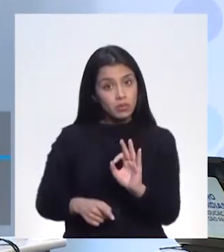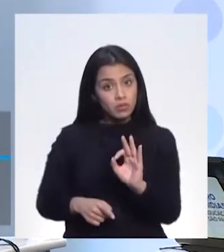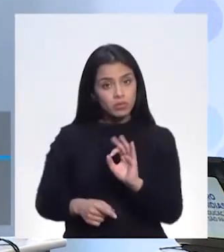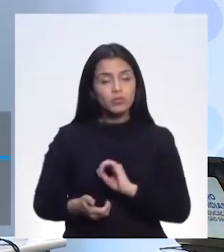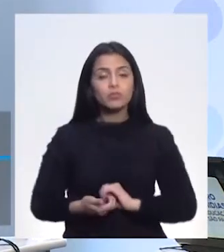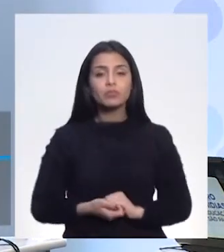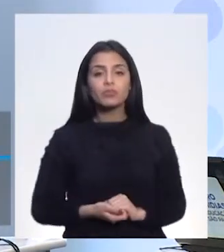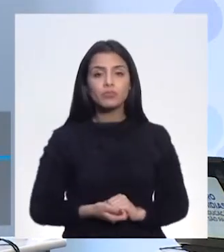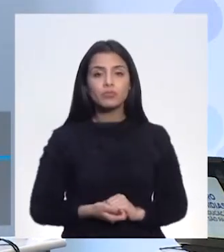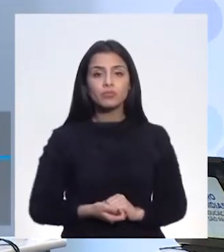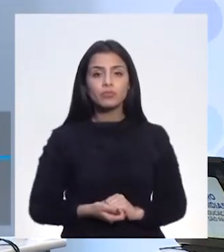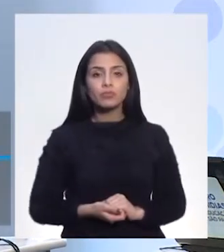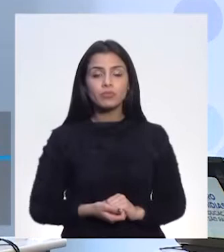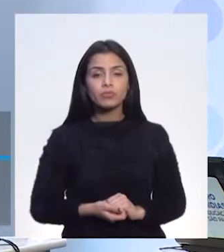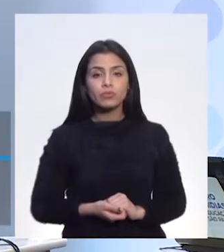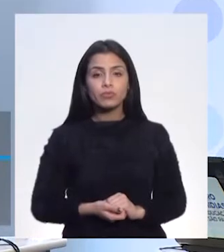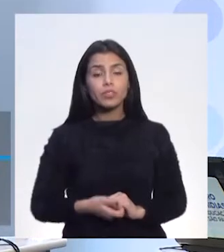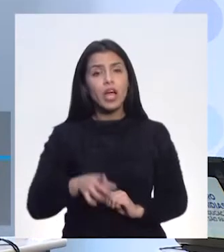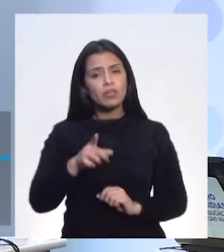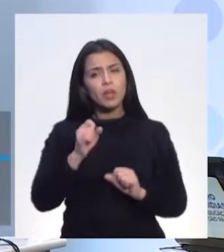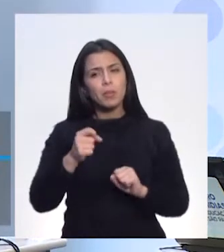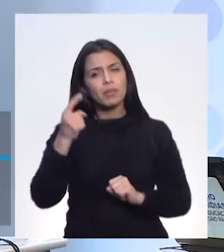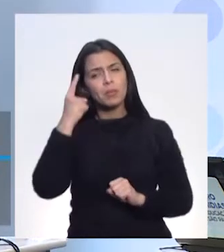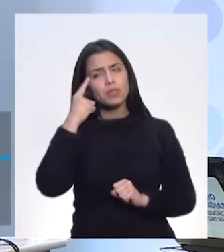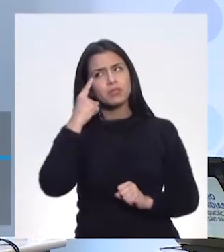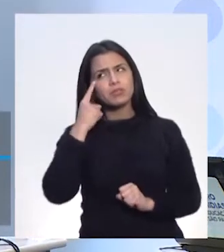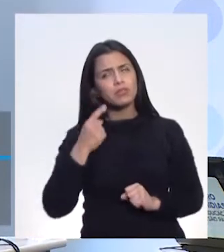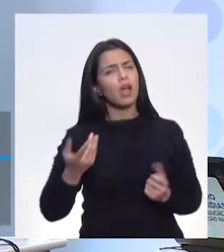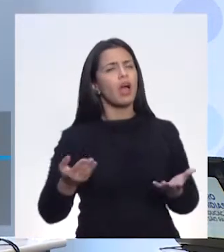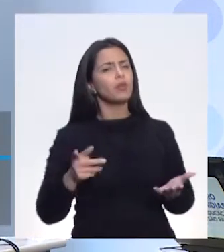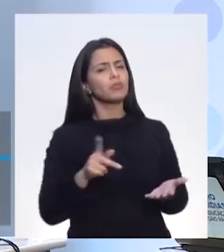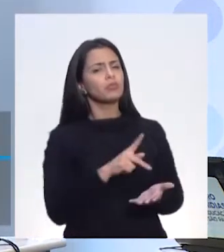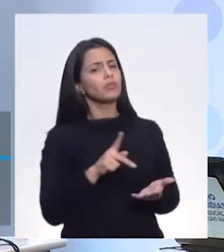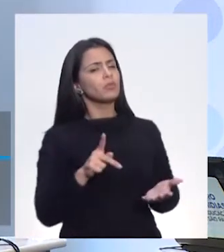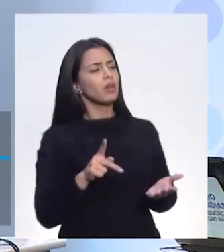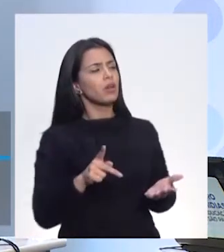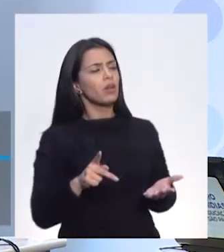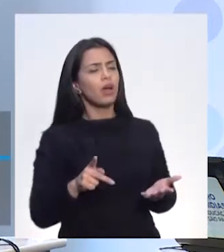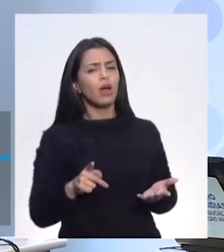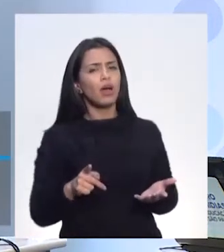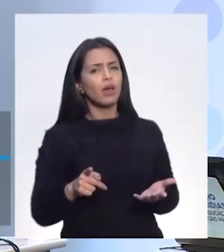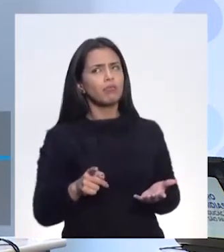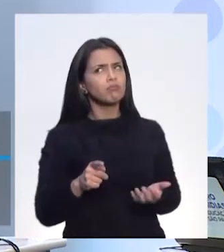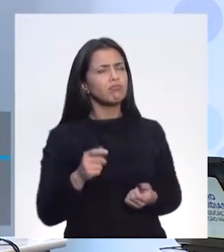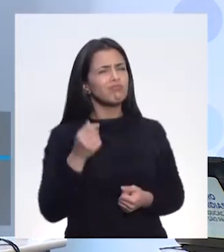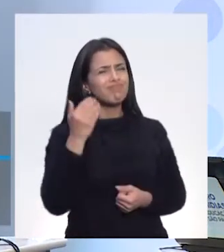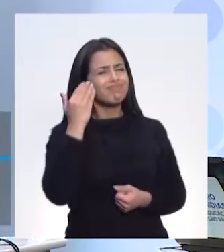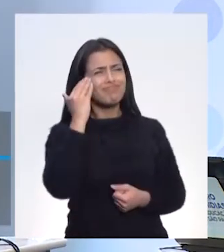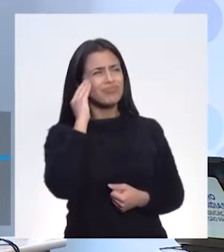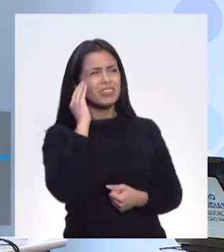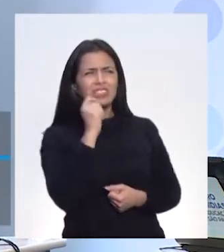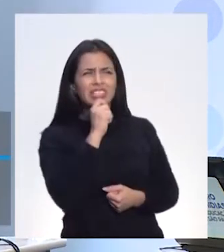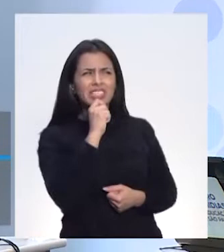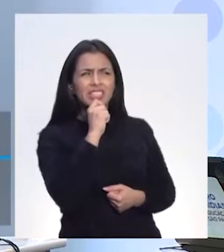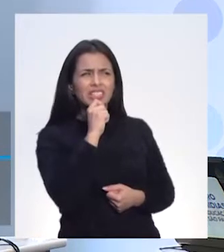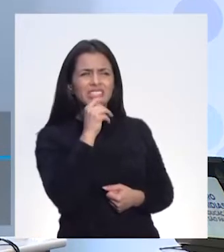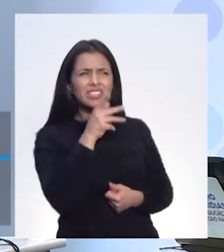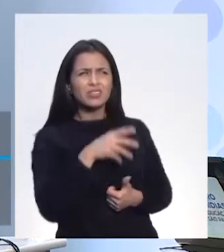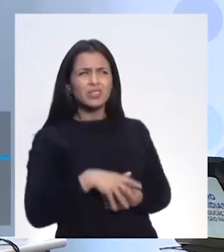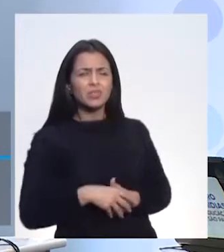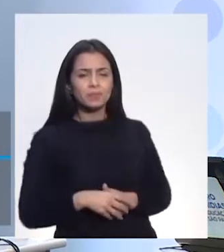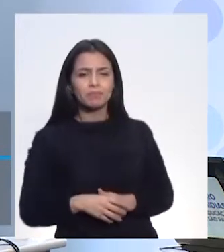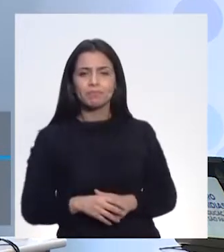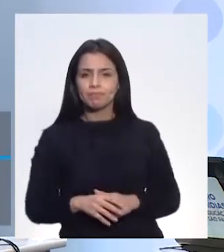Bom, aí você pode estar falando assim para mim, professora, olha, ainda não estou entendendo o que eu vou fazer com isso. Tá